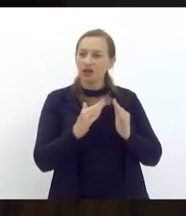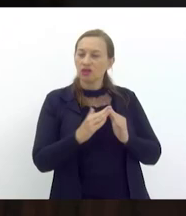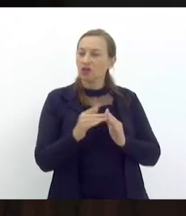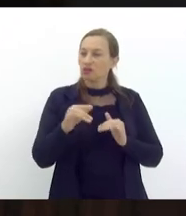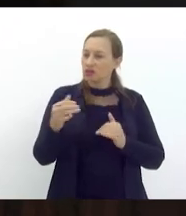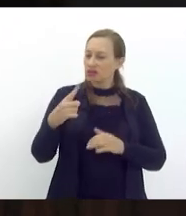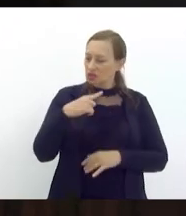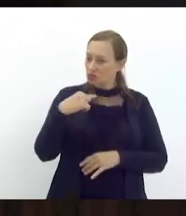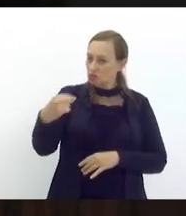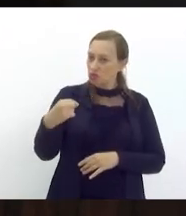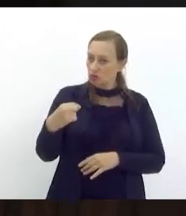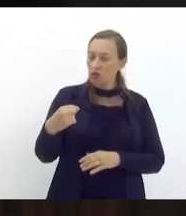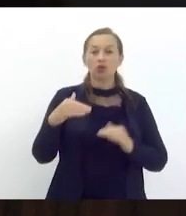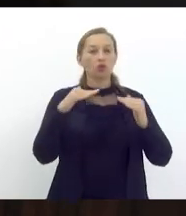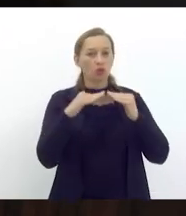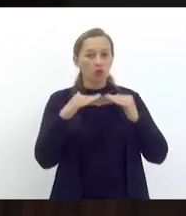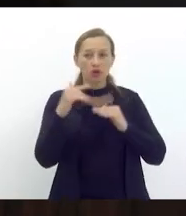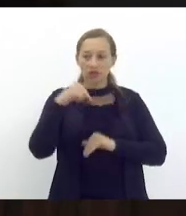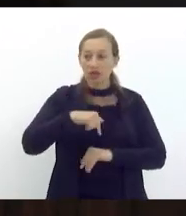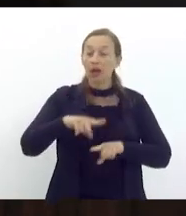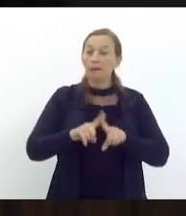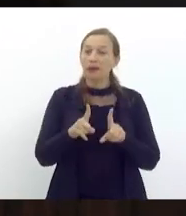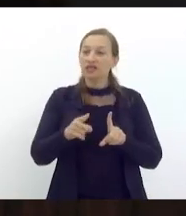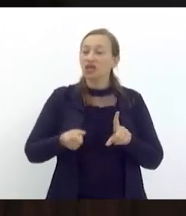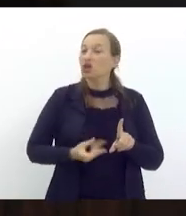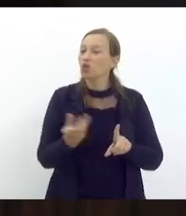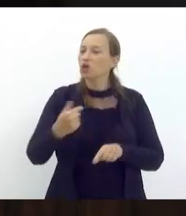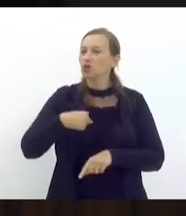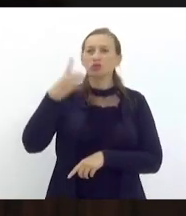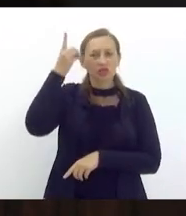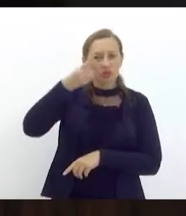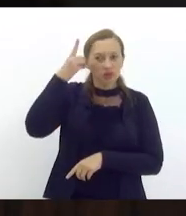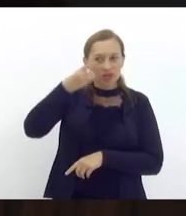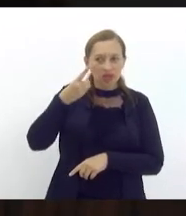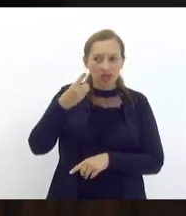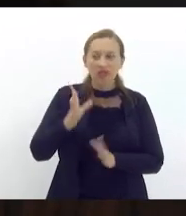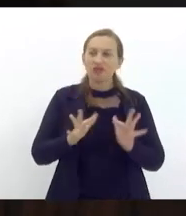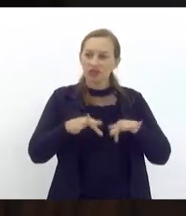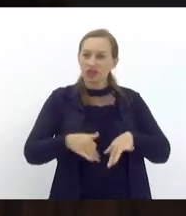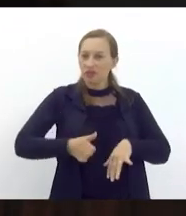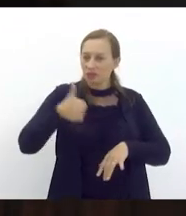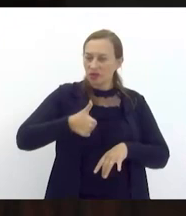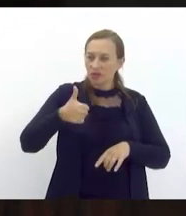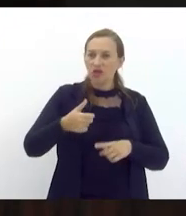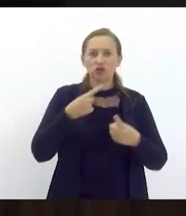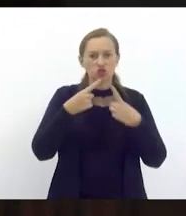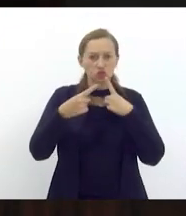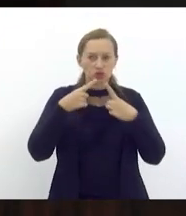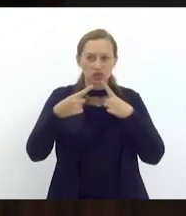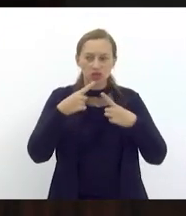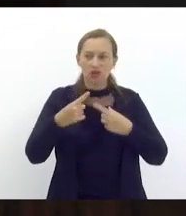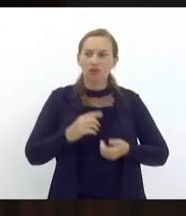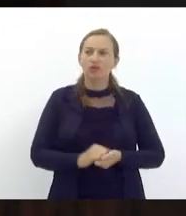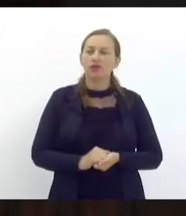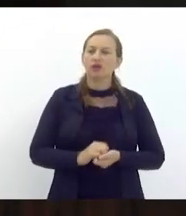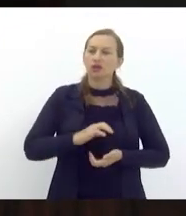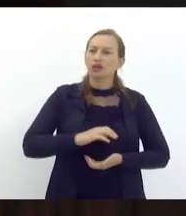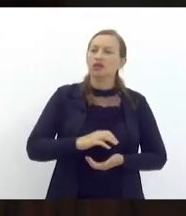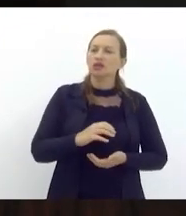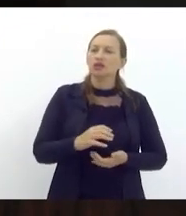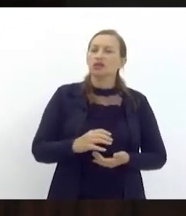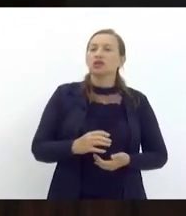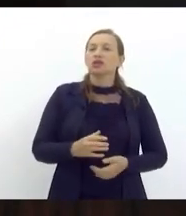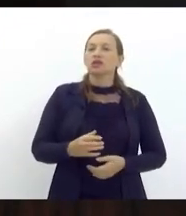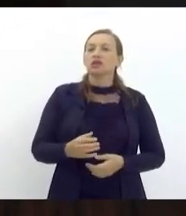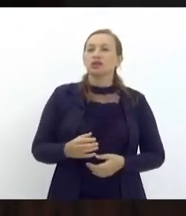colocaram E concordo de eu estar aqui mas enquanto Deputado eu só quero encerrar esse primeiro essa primeira roda de debate meu decano deputado Carlos